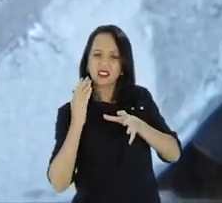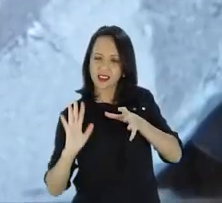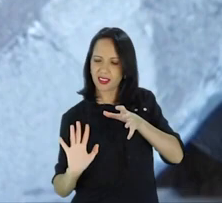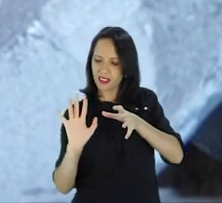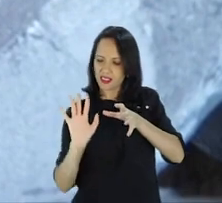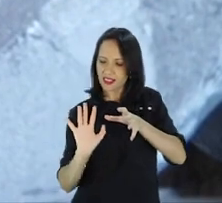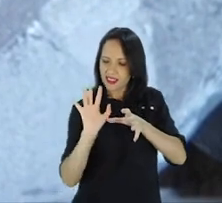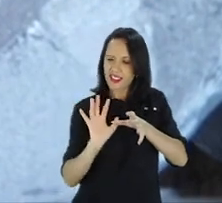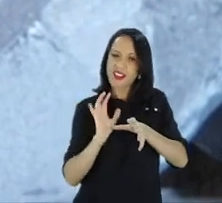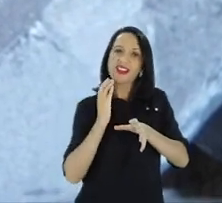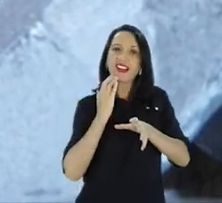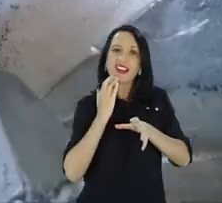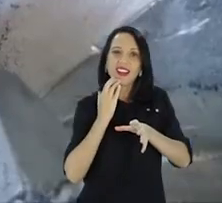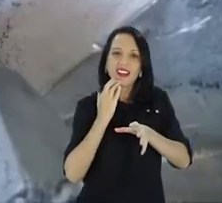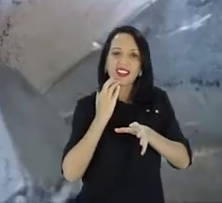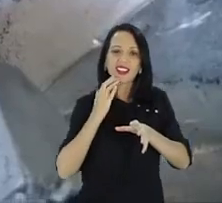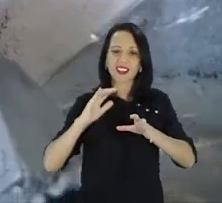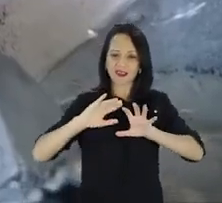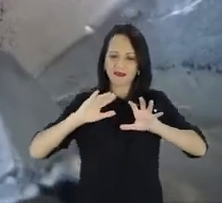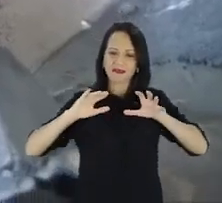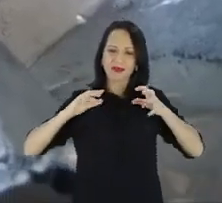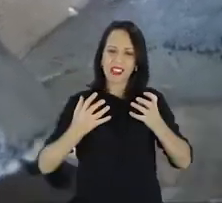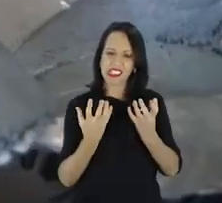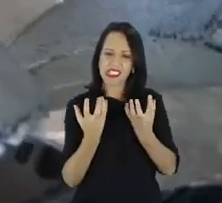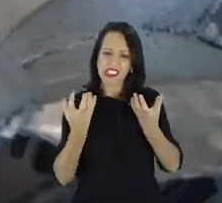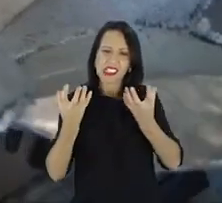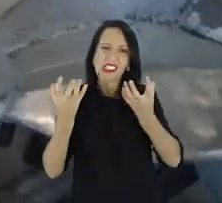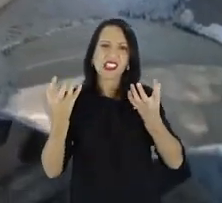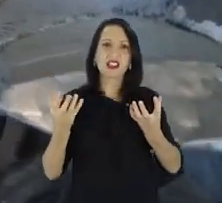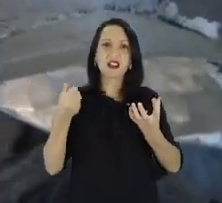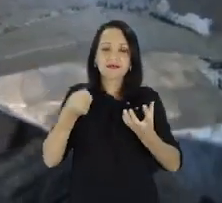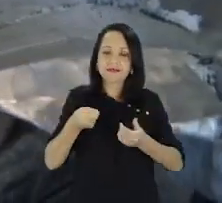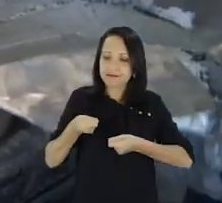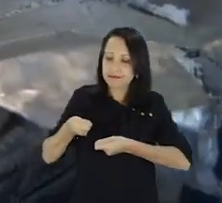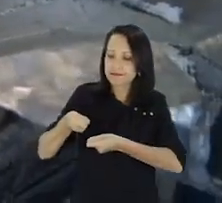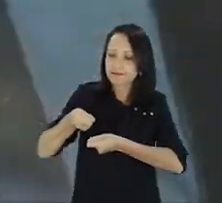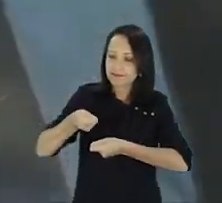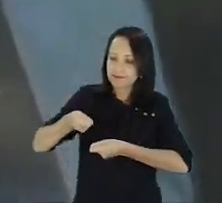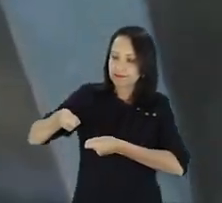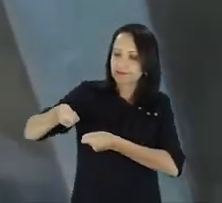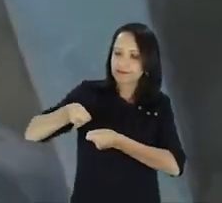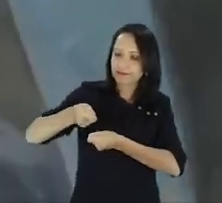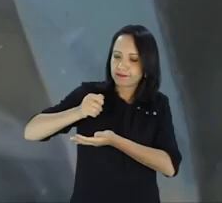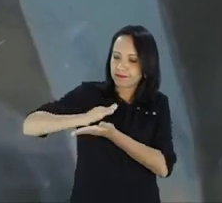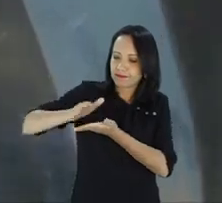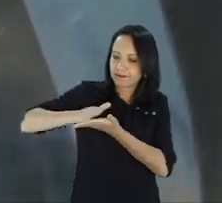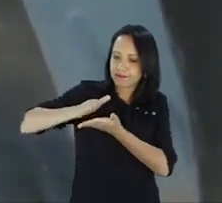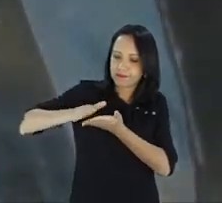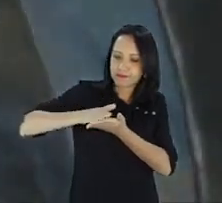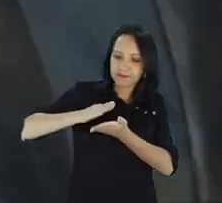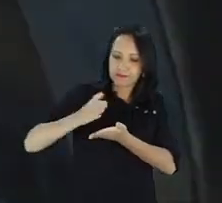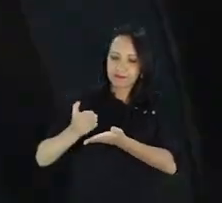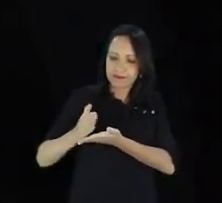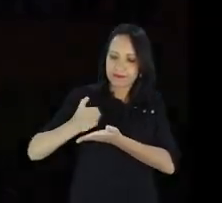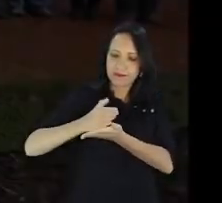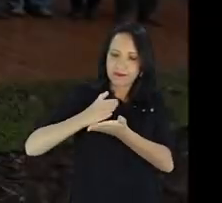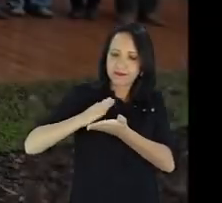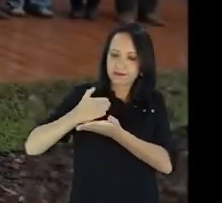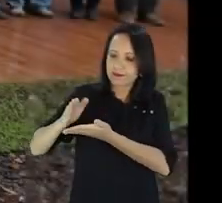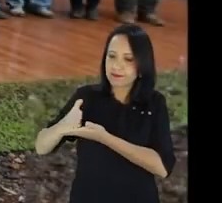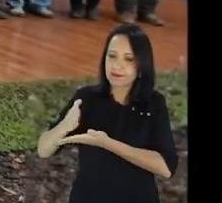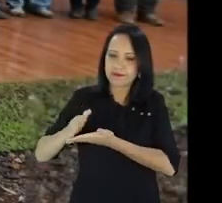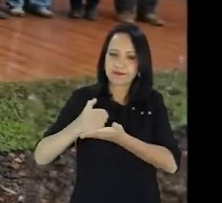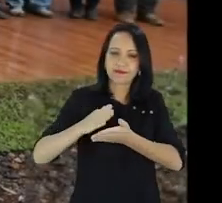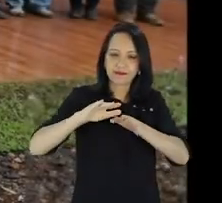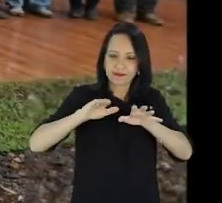de rebarbas Numa superfície áspera que então é preciso fazer todo um processo de acabamento de lixar e polir a